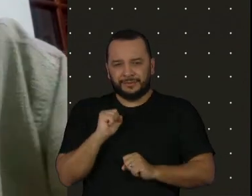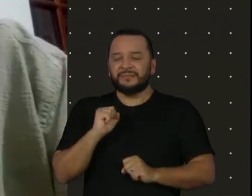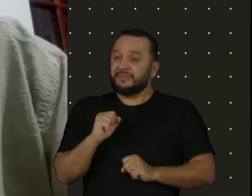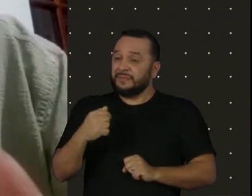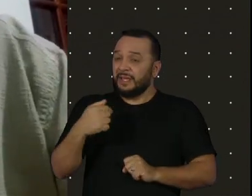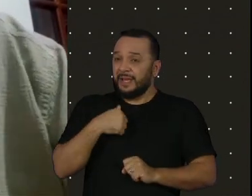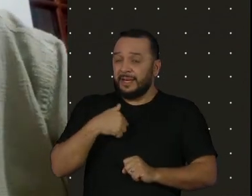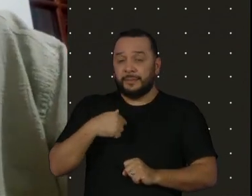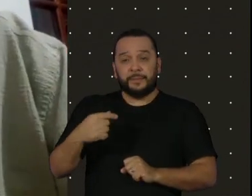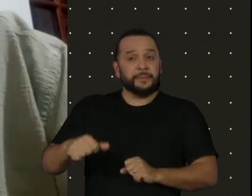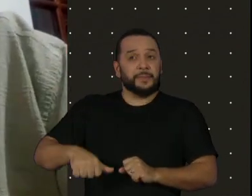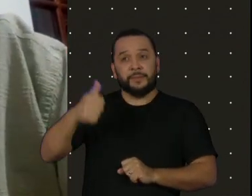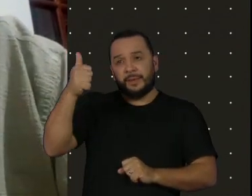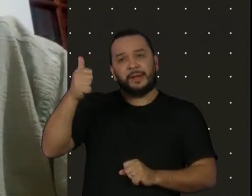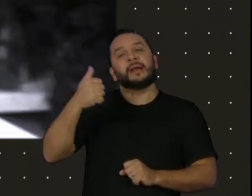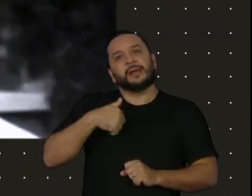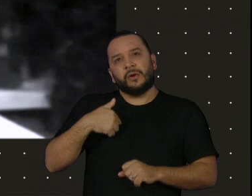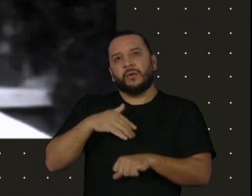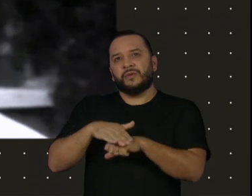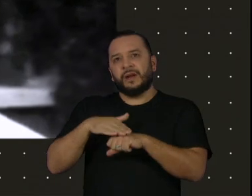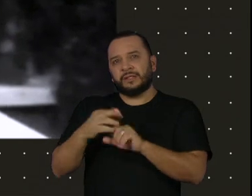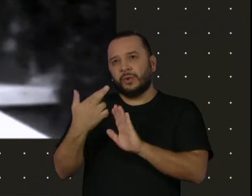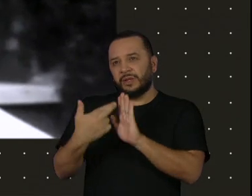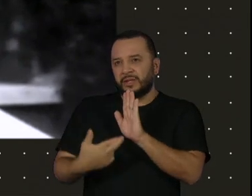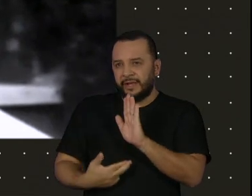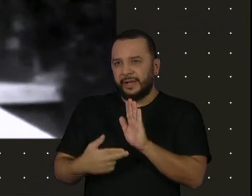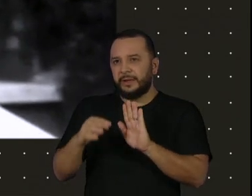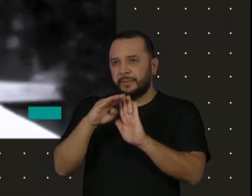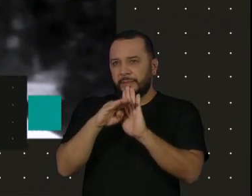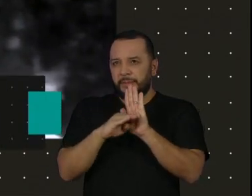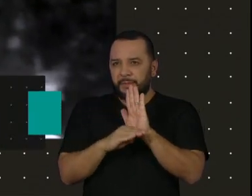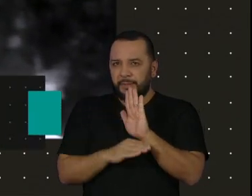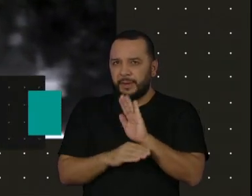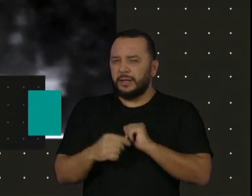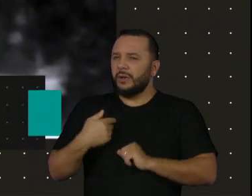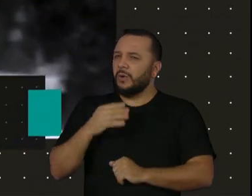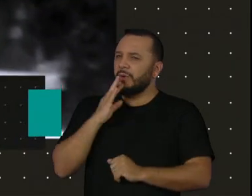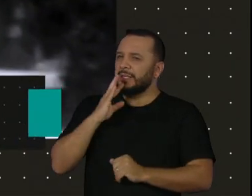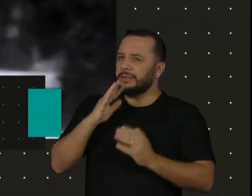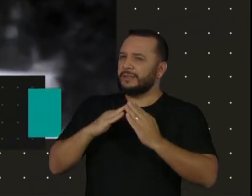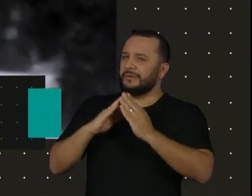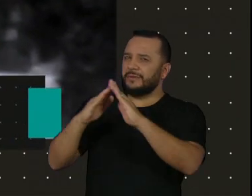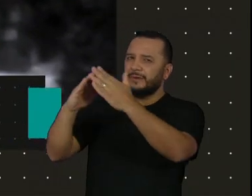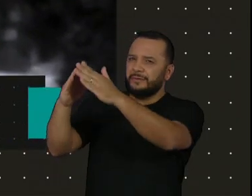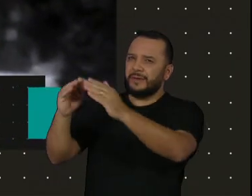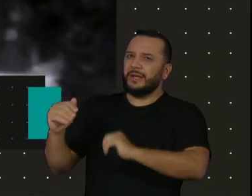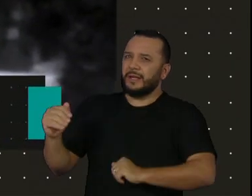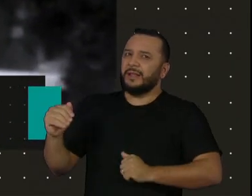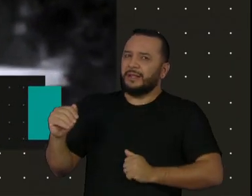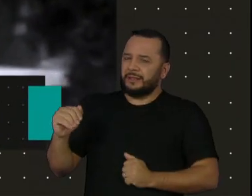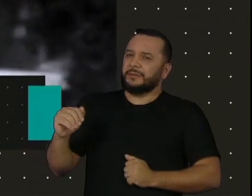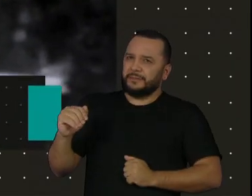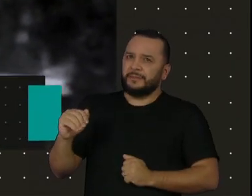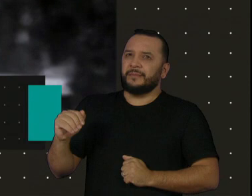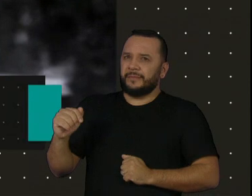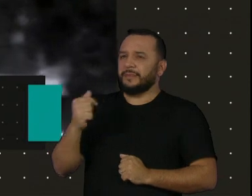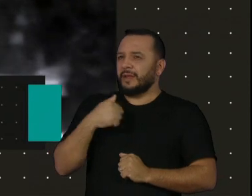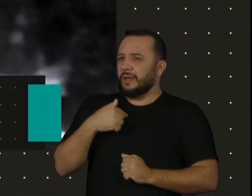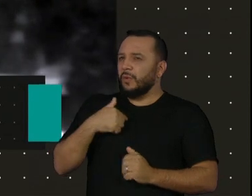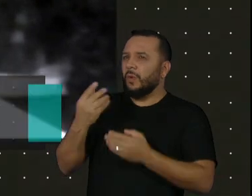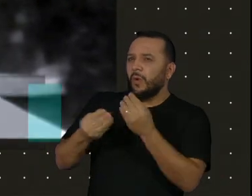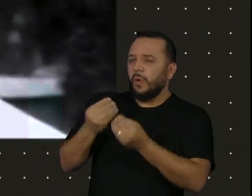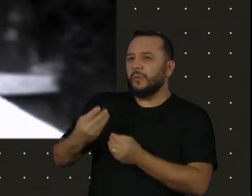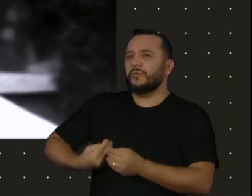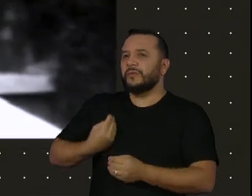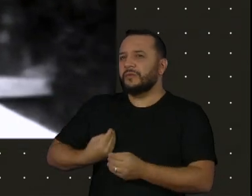as ideias do Rio 40 Graus. Né? E quando eu conheci a favela e o favelado, as relações dentro de uma favela